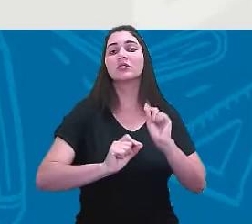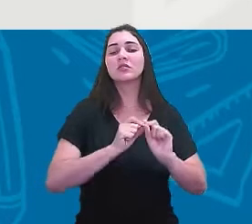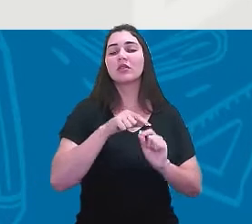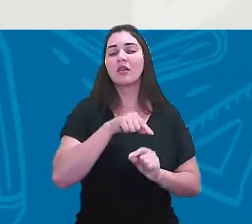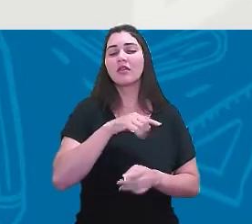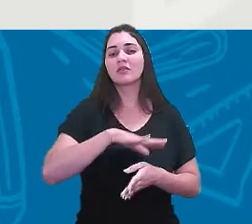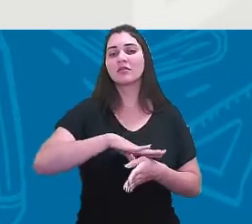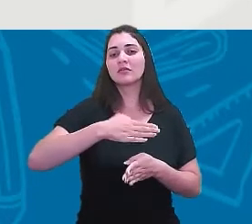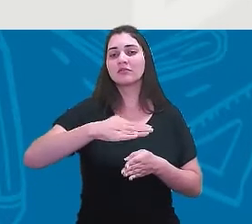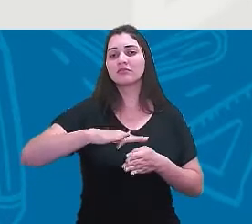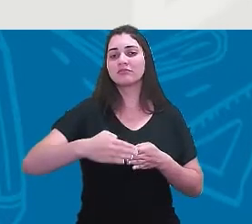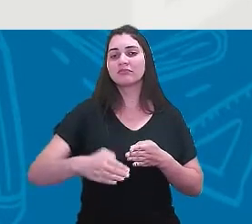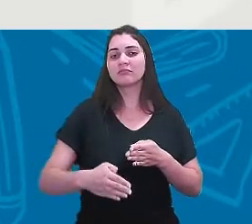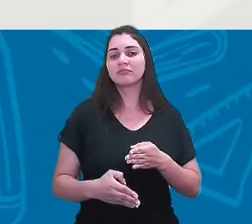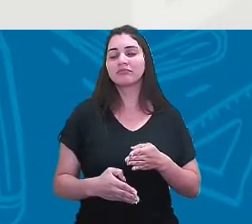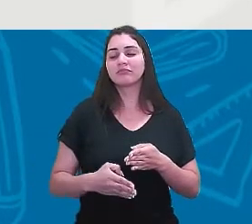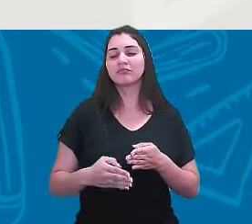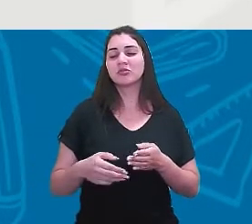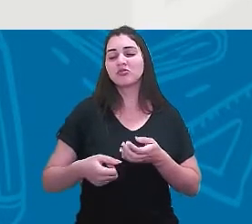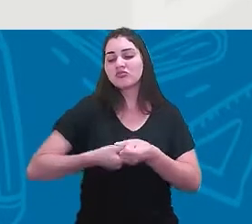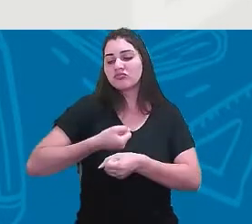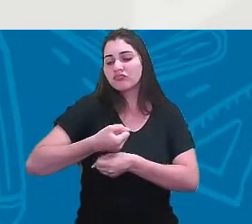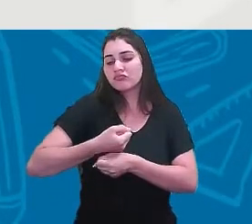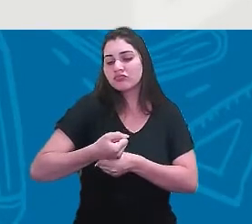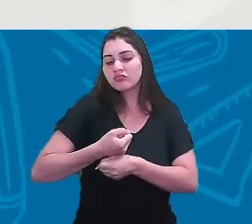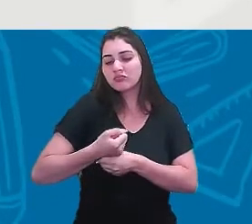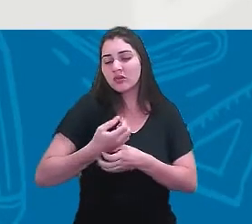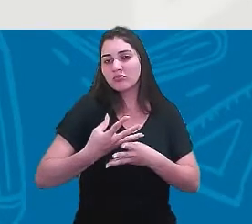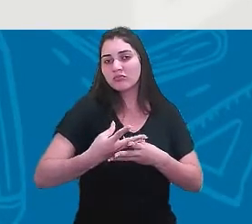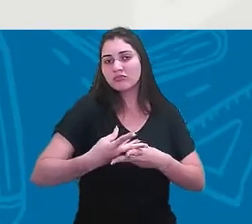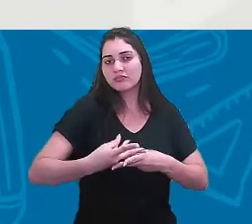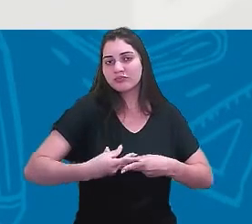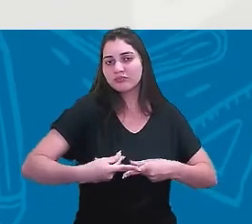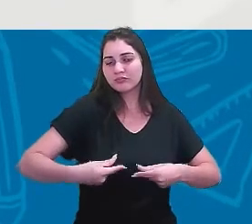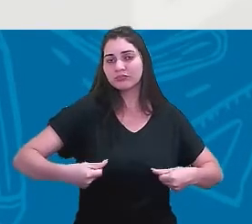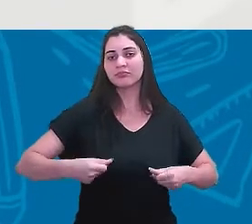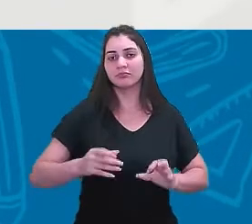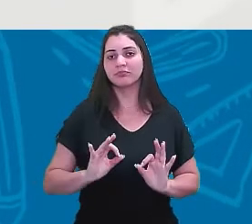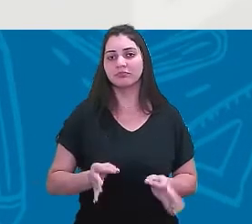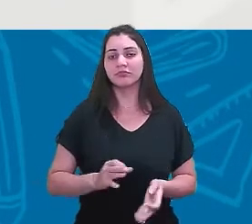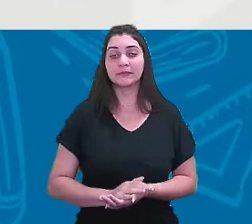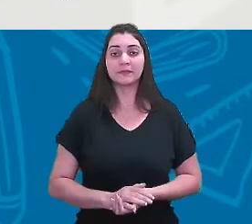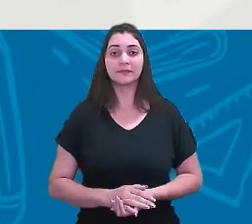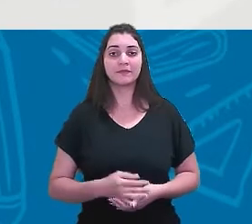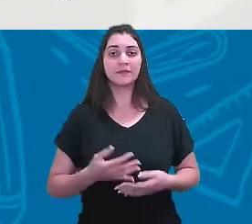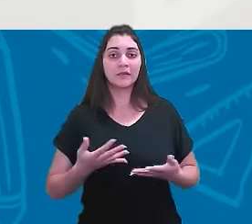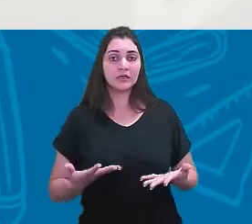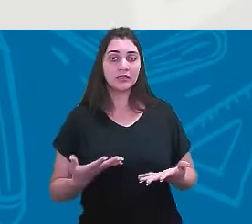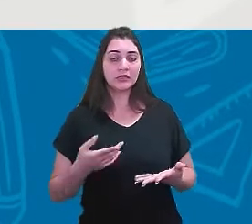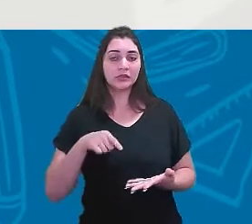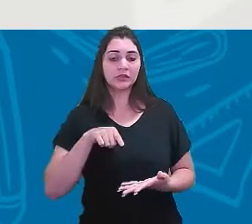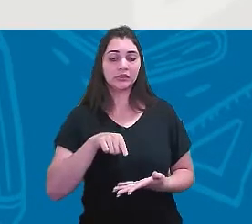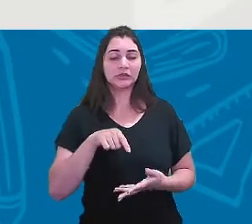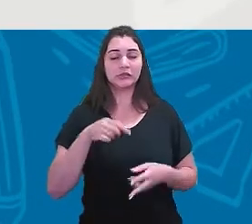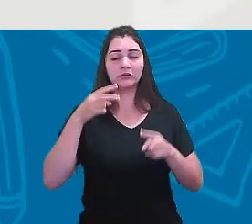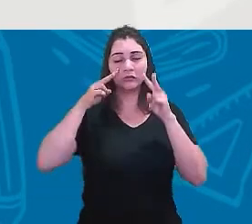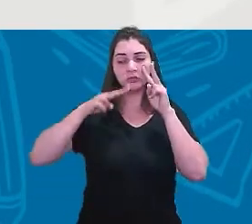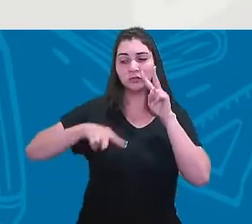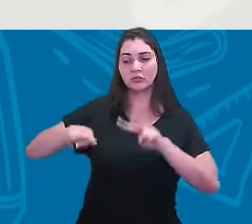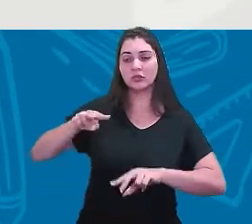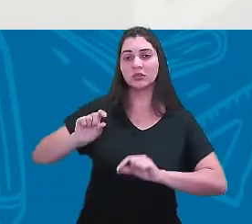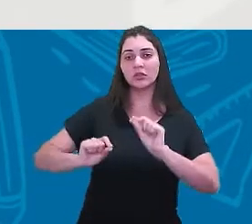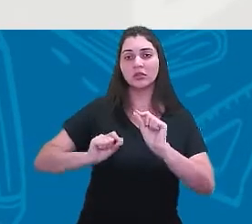que essa floresta ela venha, né, ao longo dos anos a desaparecer, tá certo? E aí a gente vai observar,